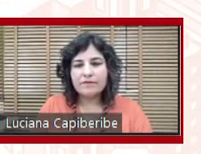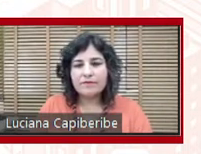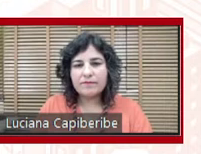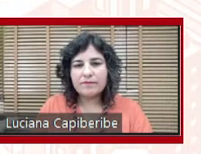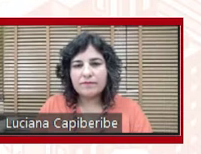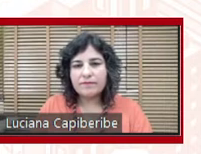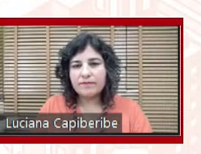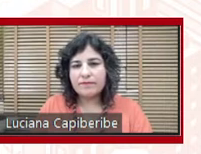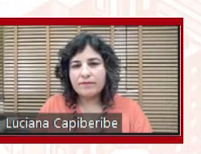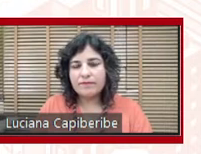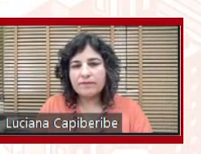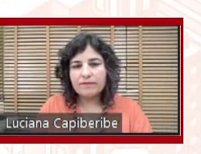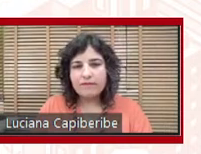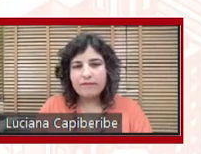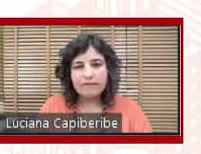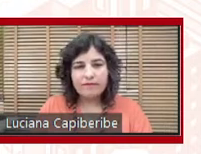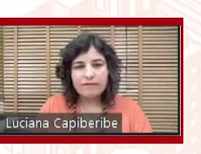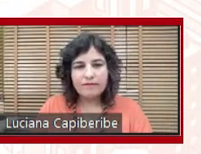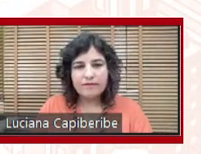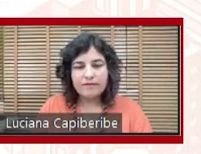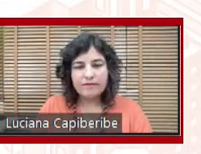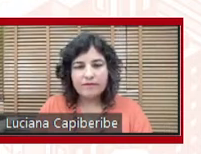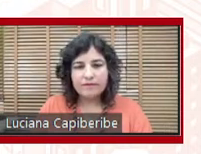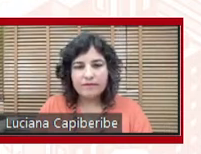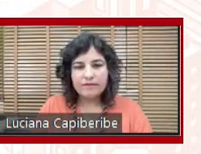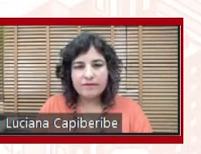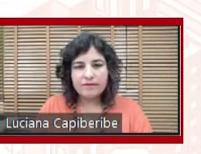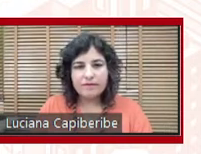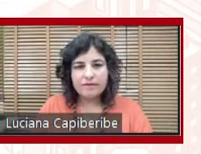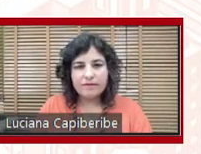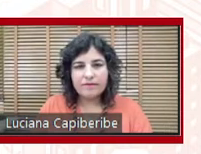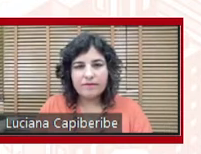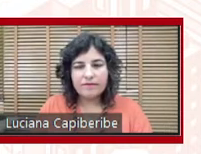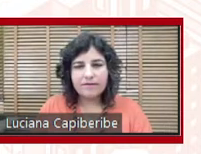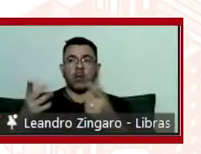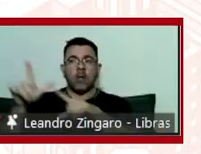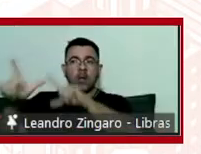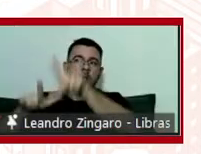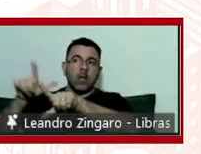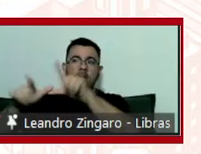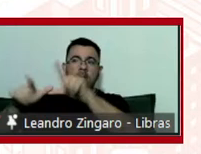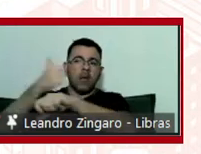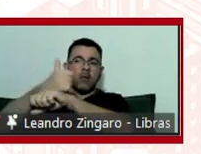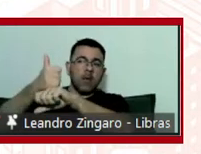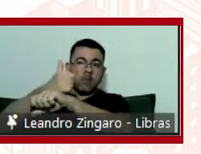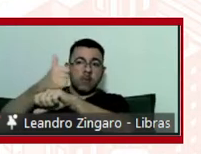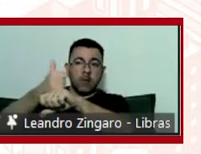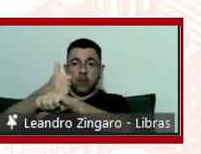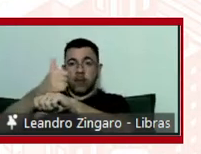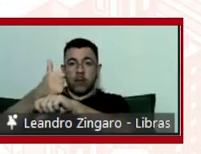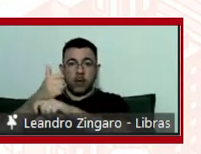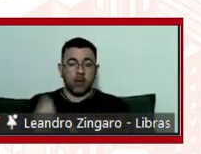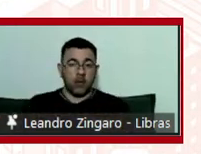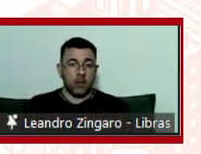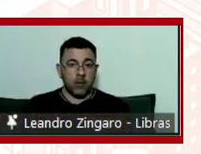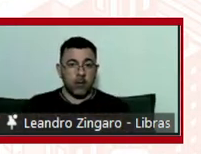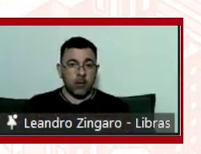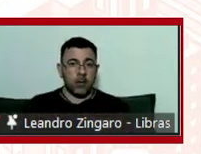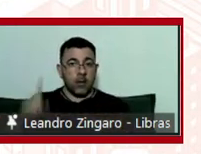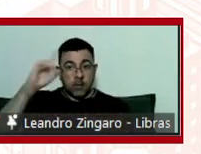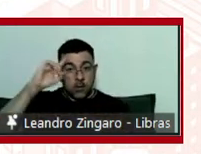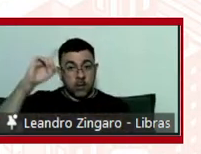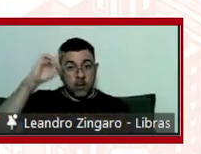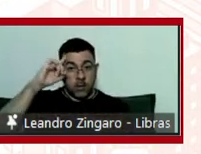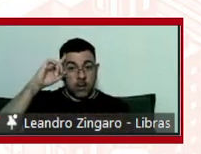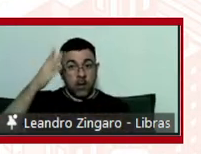oportunidades sem a gente precisar estar gerenciando um conjunto de trabalhadores concorrendo né aí vocês verem aqui ó dia a dia por exemplo hoje